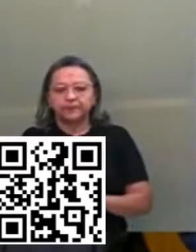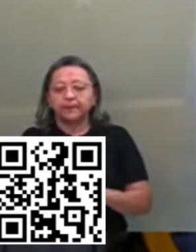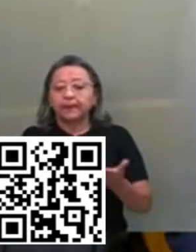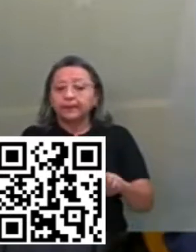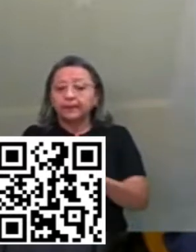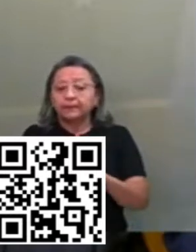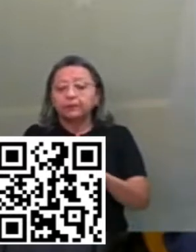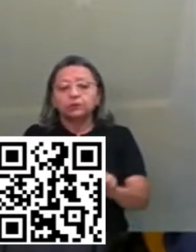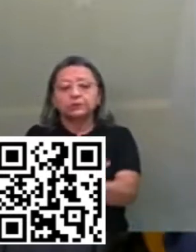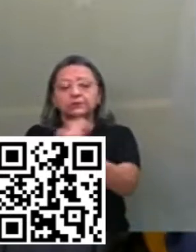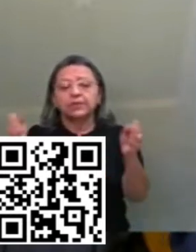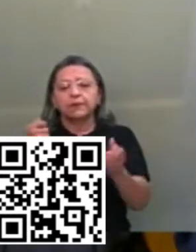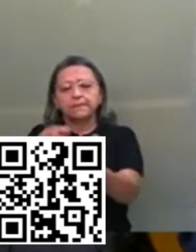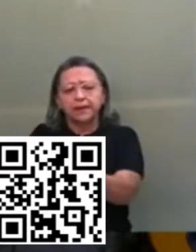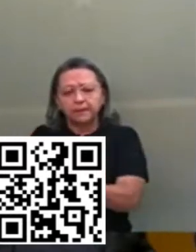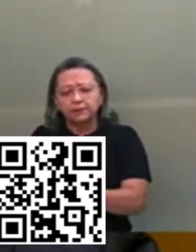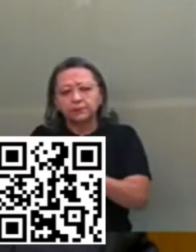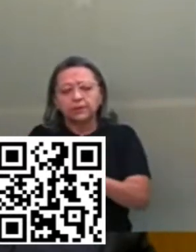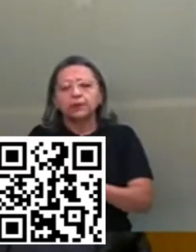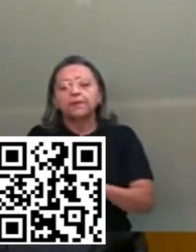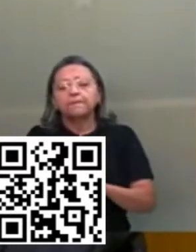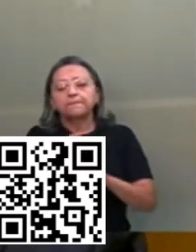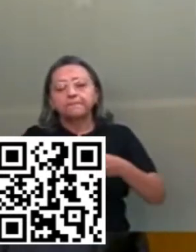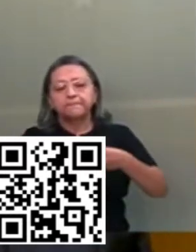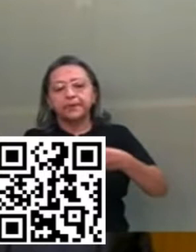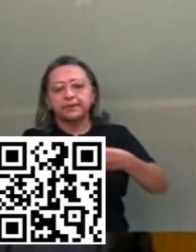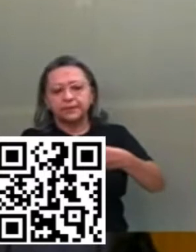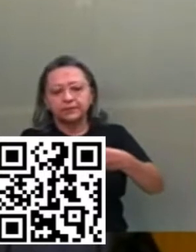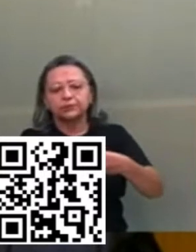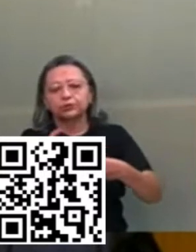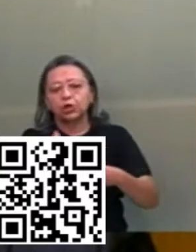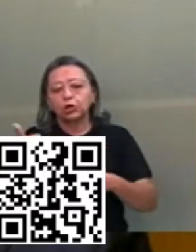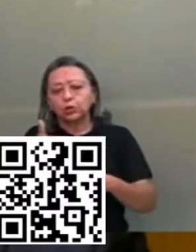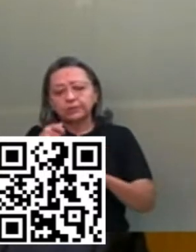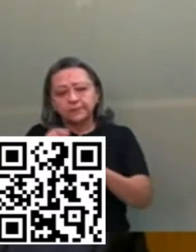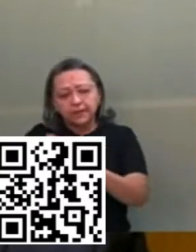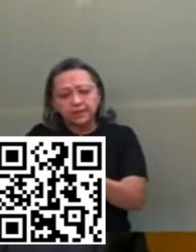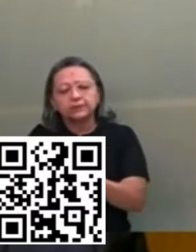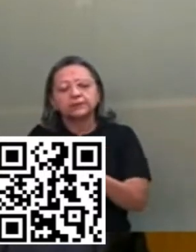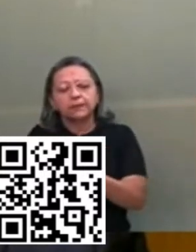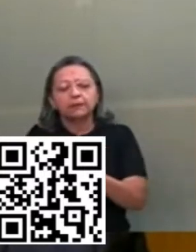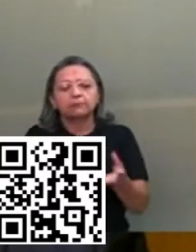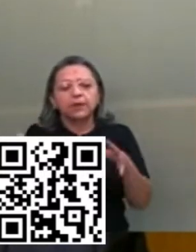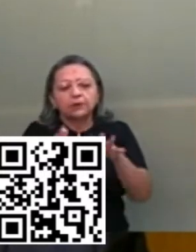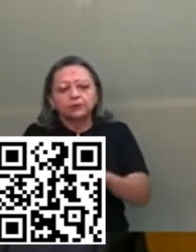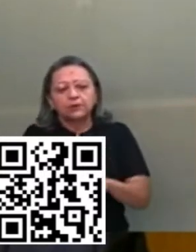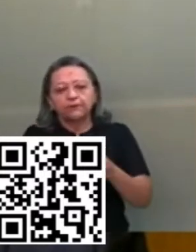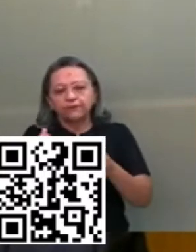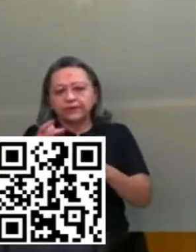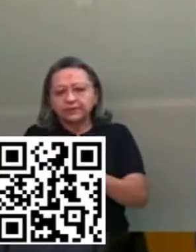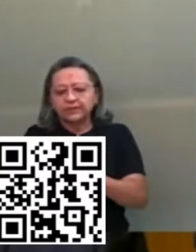Por meio do Sistema de Pagamento Instantâneo Brasileiro, PIX, em apenas 12 meses, promovemos a inclusão financeira